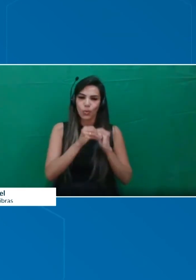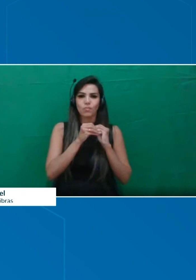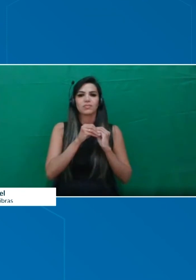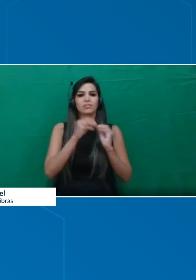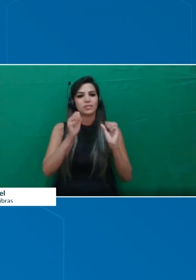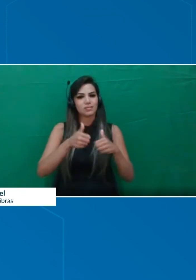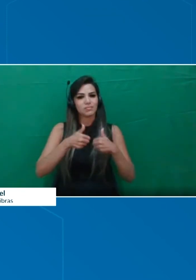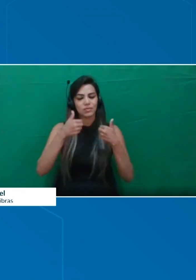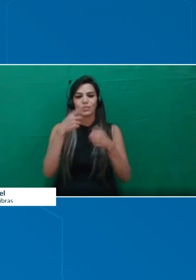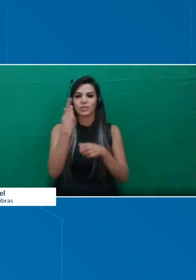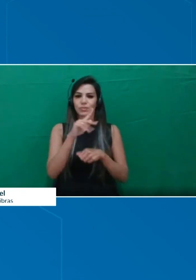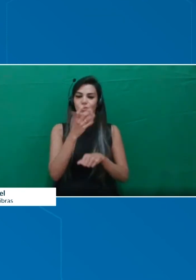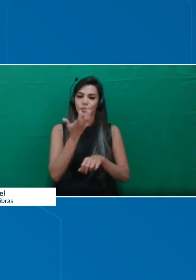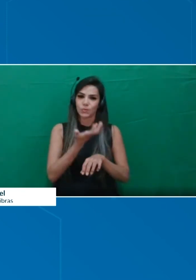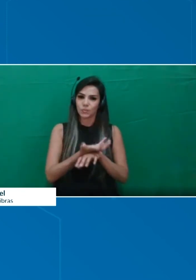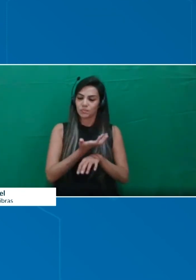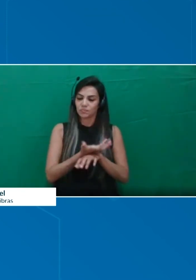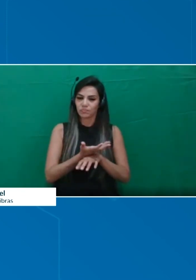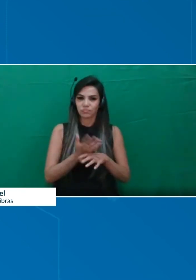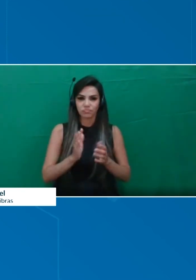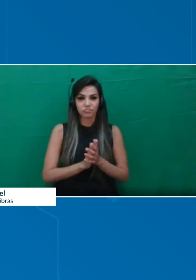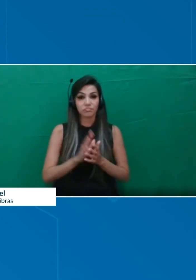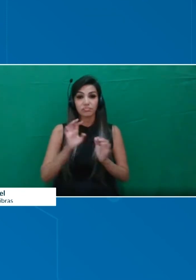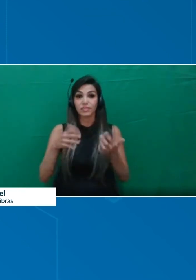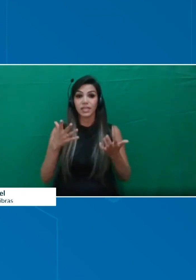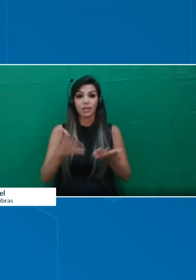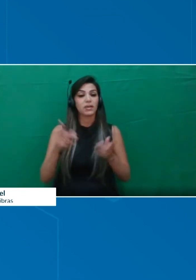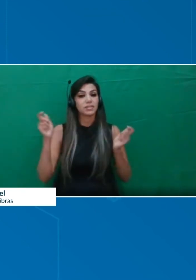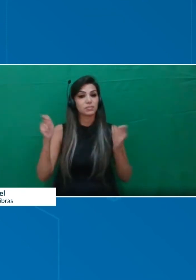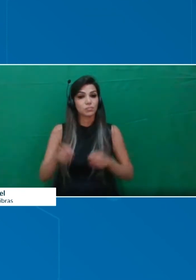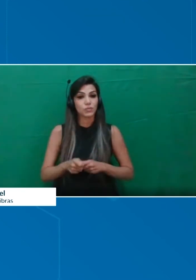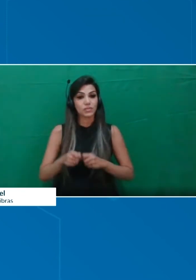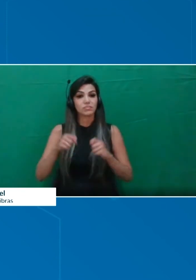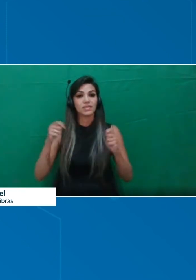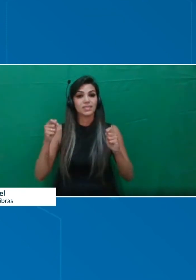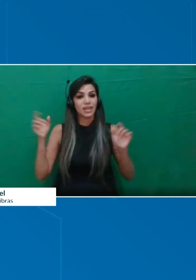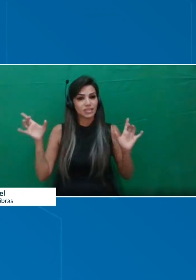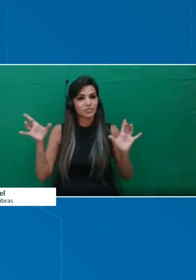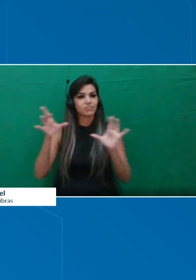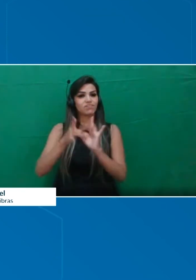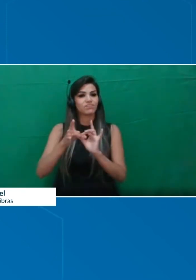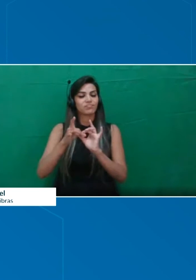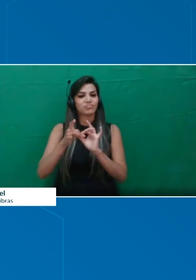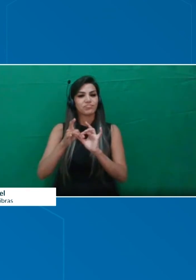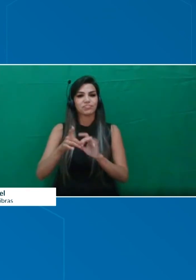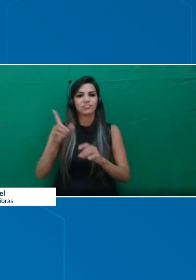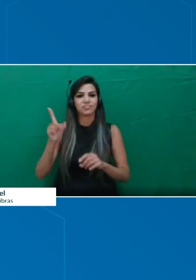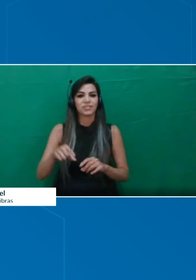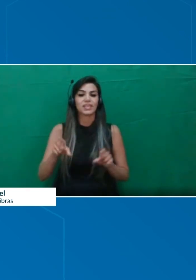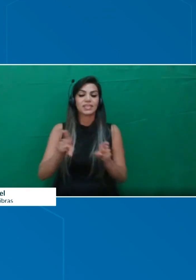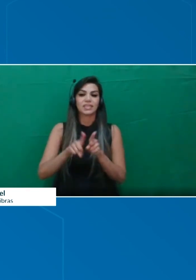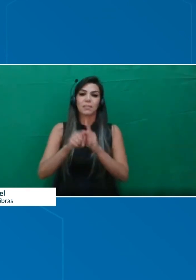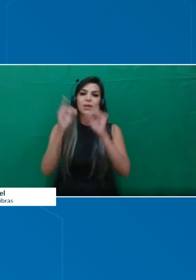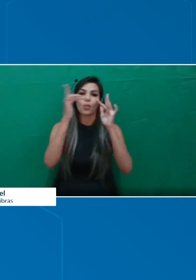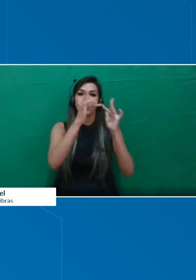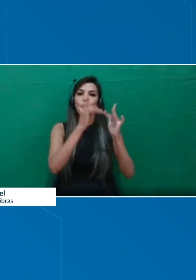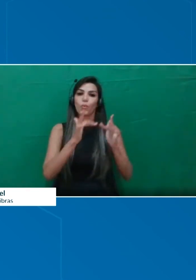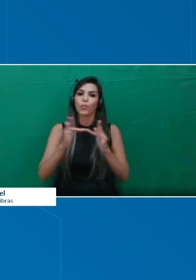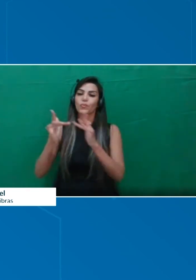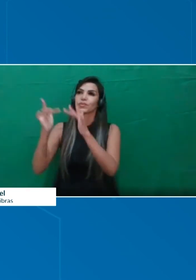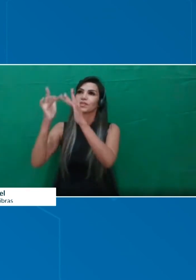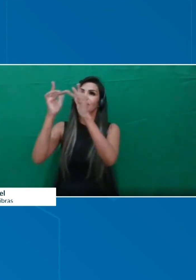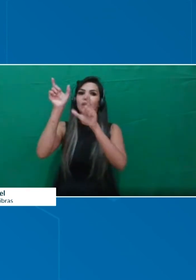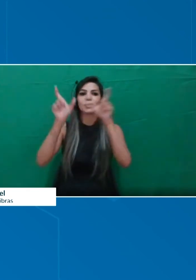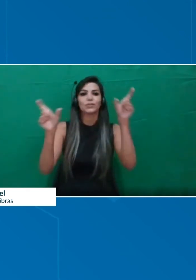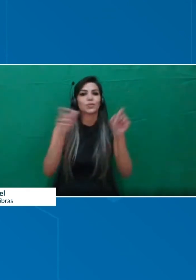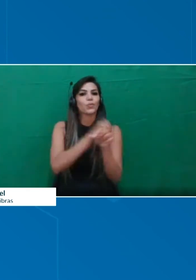curso. Então, uma possibilidade de integração nacional extraordinária e de convivência com estudantes de outras